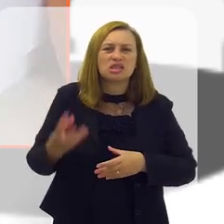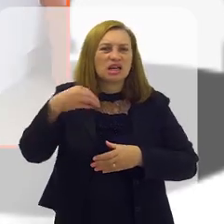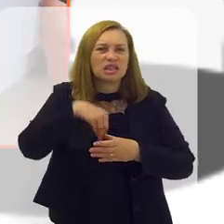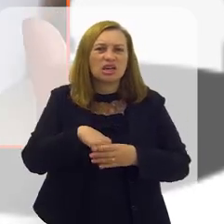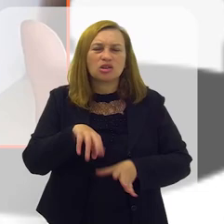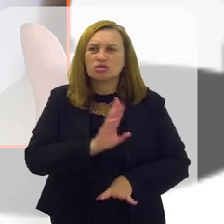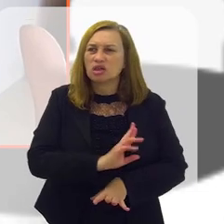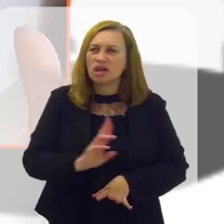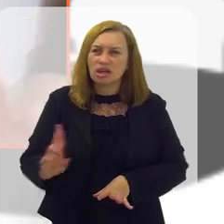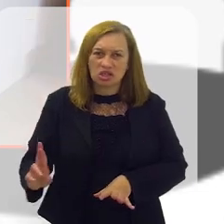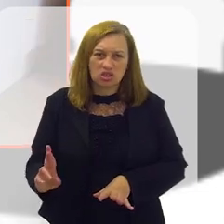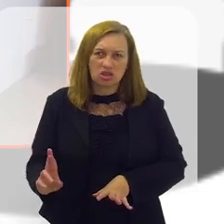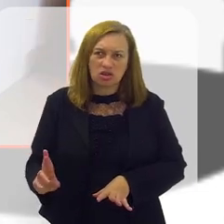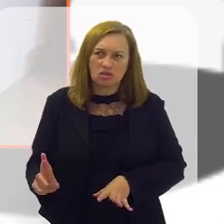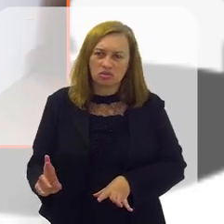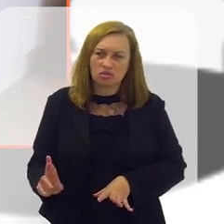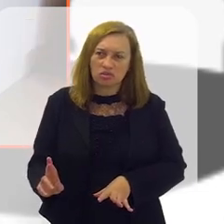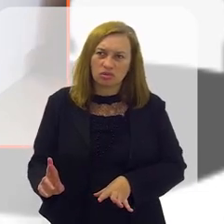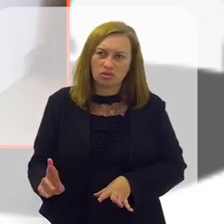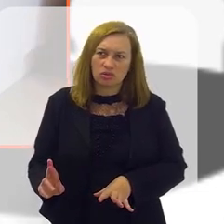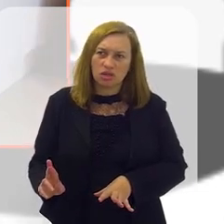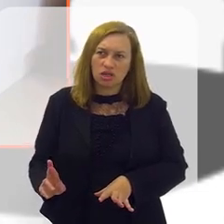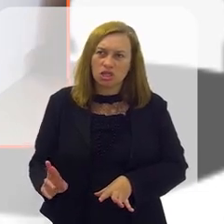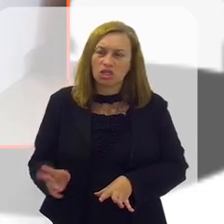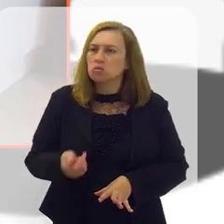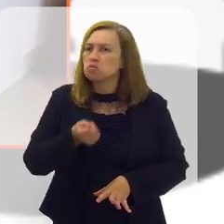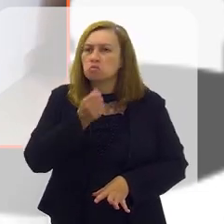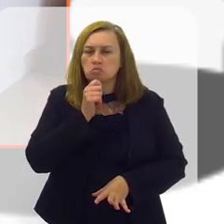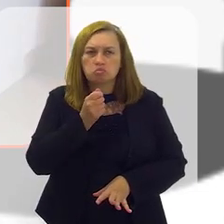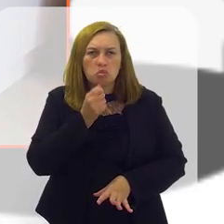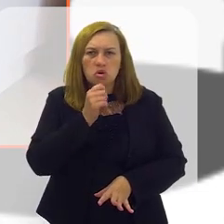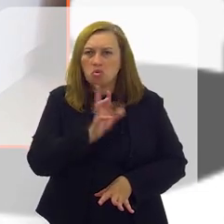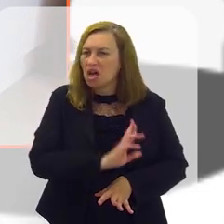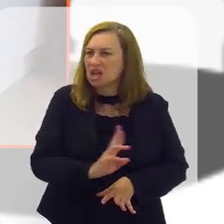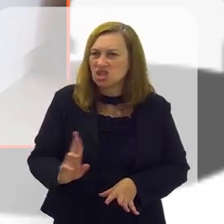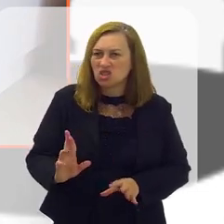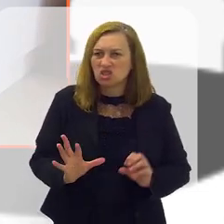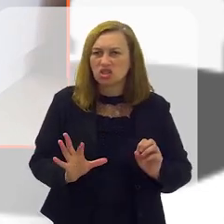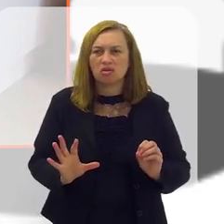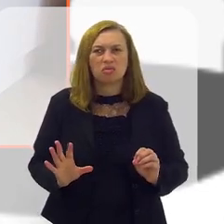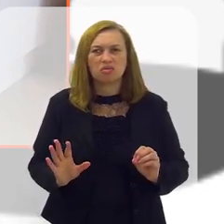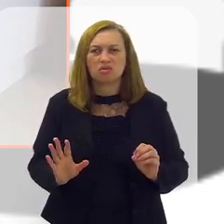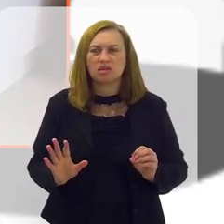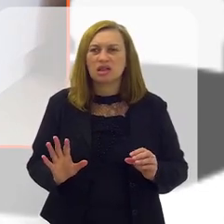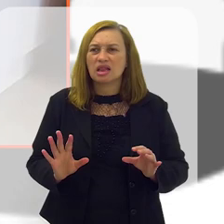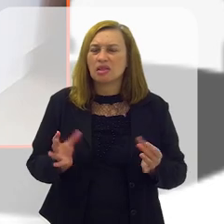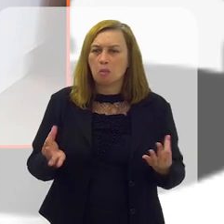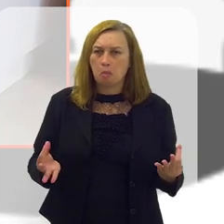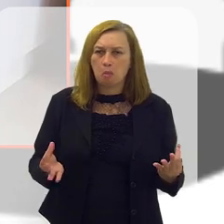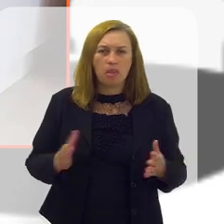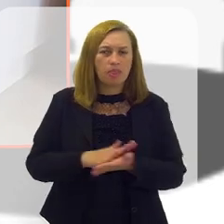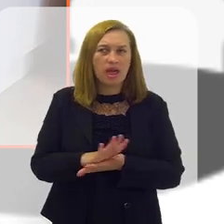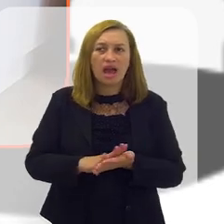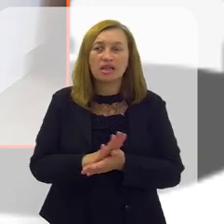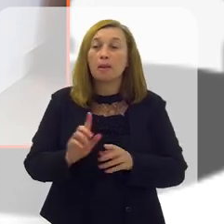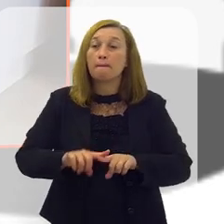precisa estar dentro do cristianismo. E não precisa estar dentro de nenhuma religião do budismo, de qualquer outra, tá? Mas é o que